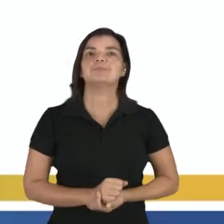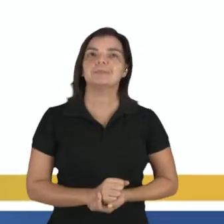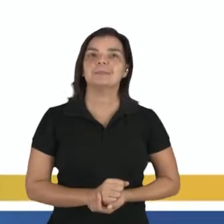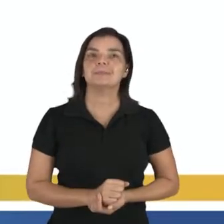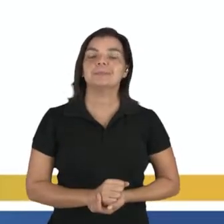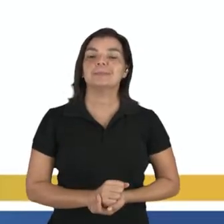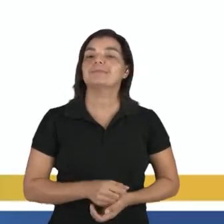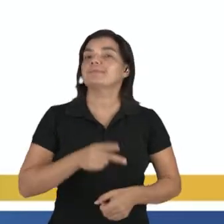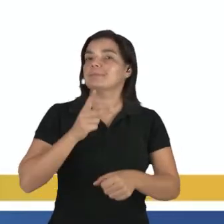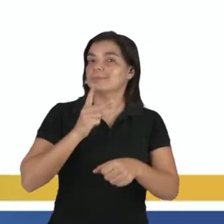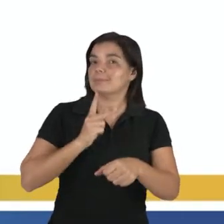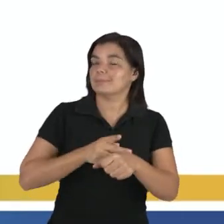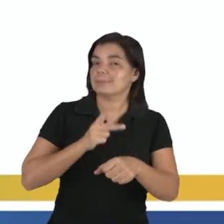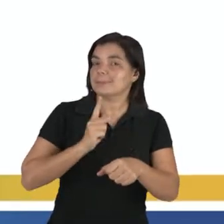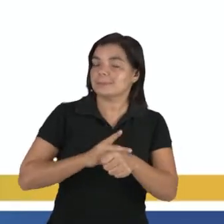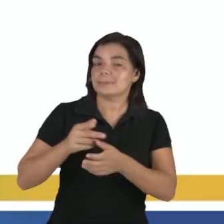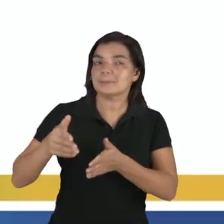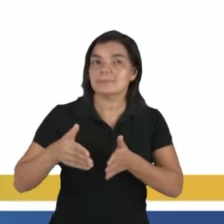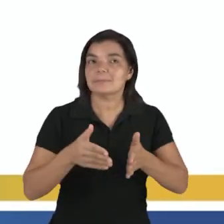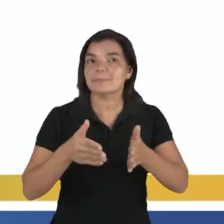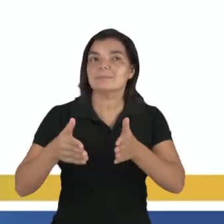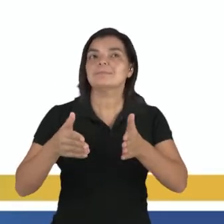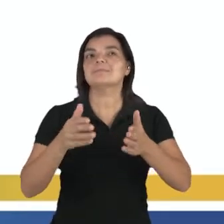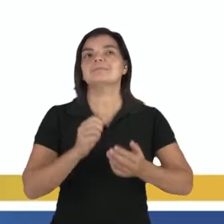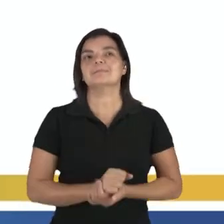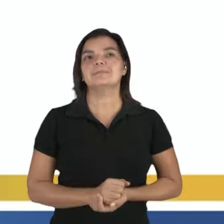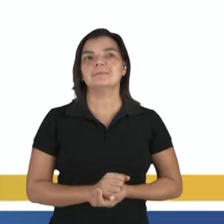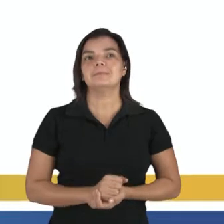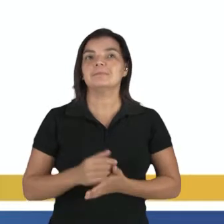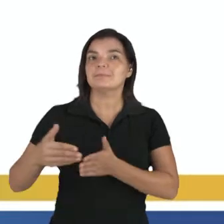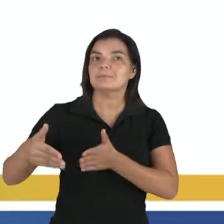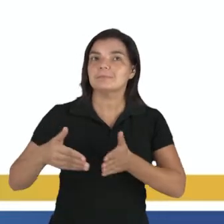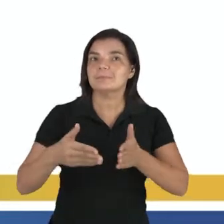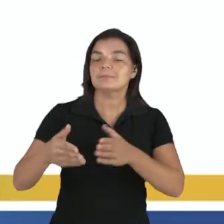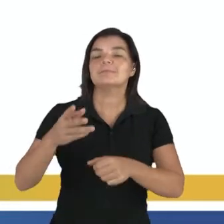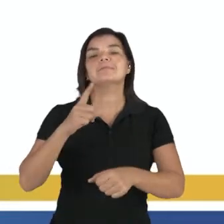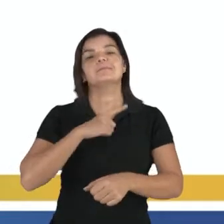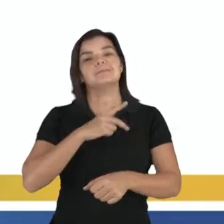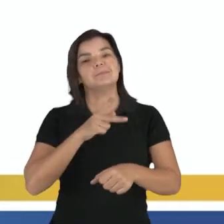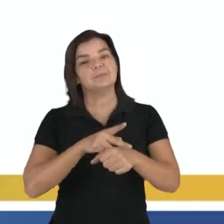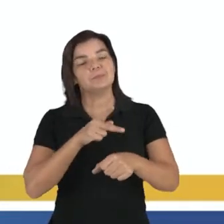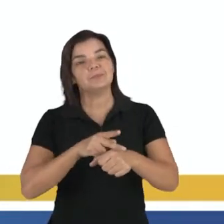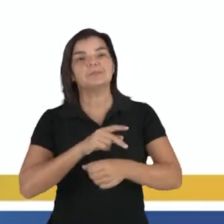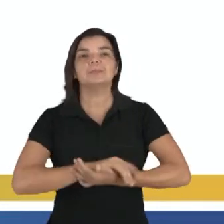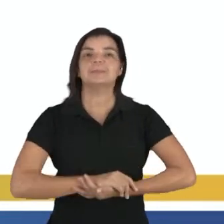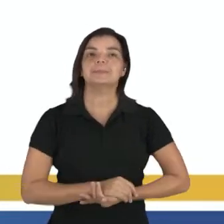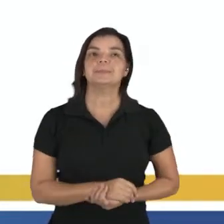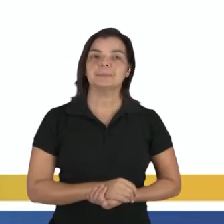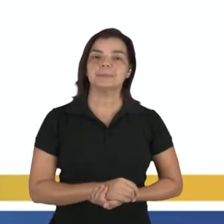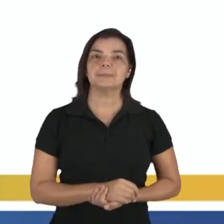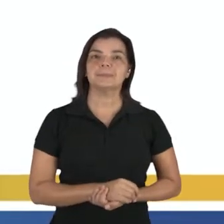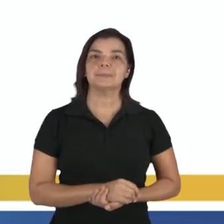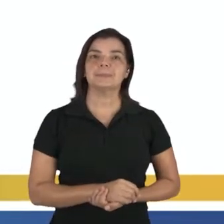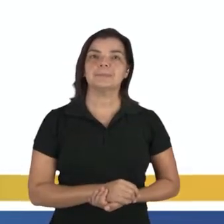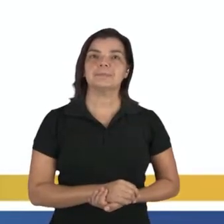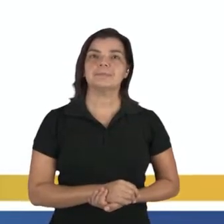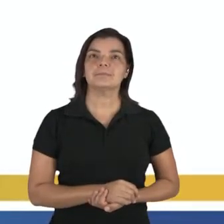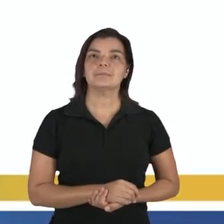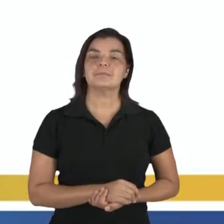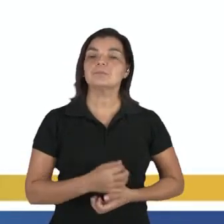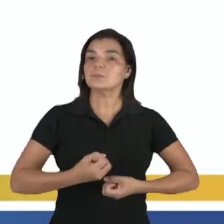caminho tinha uma pedra. Tinha uma pedra no meio do caminho. No meio do caminho tinha uma pedra.